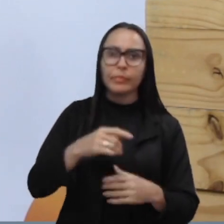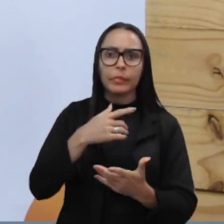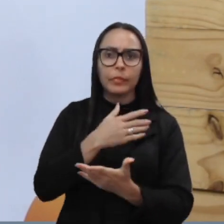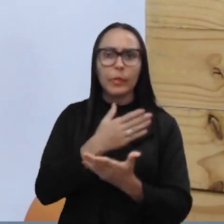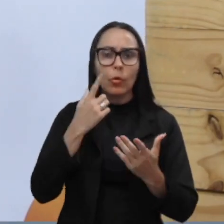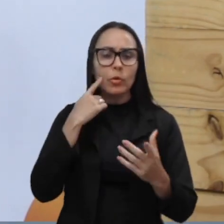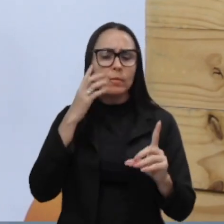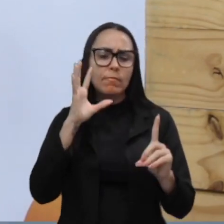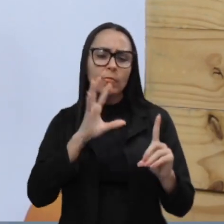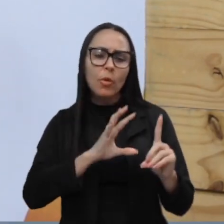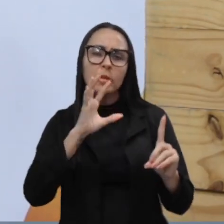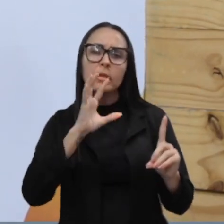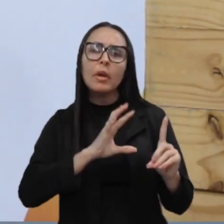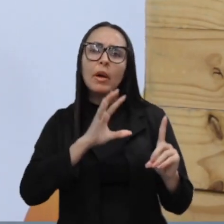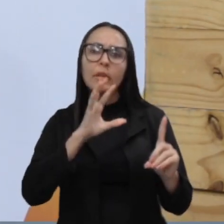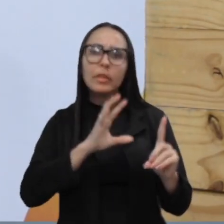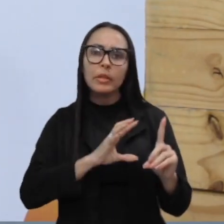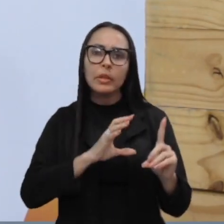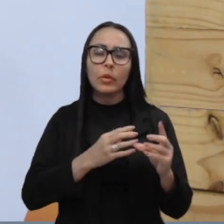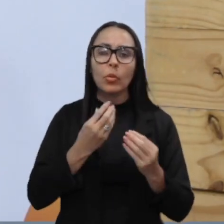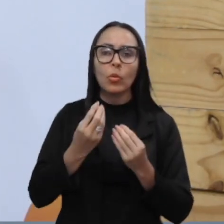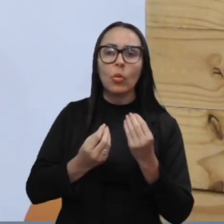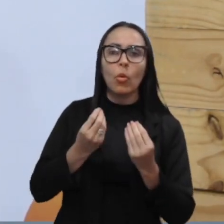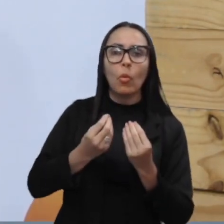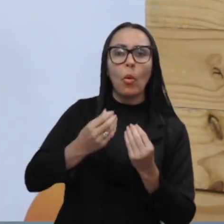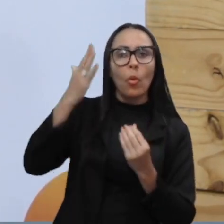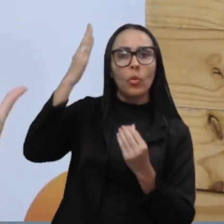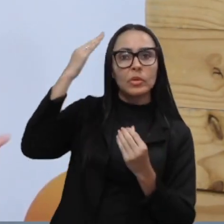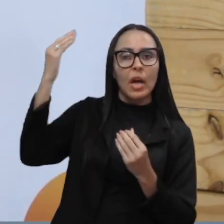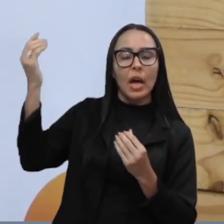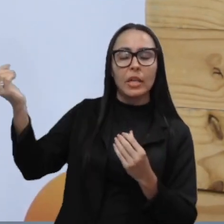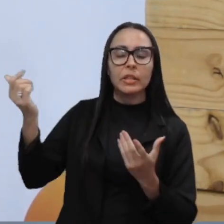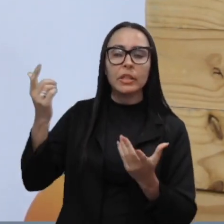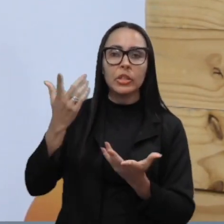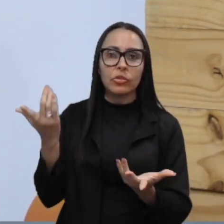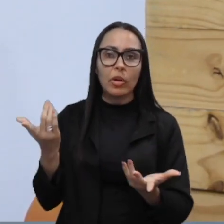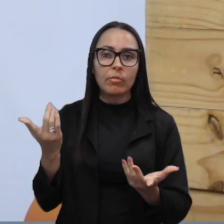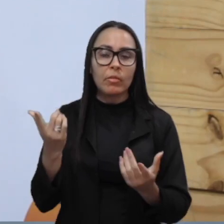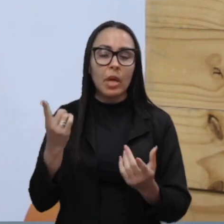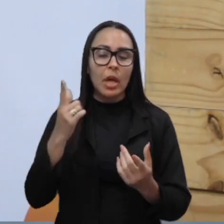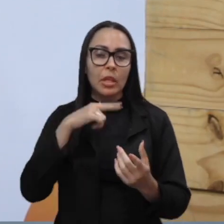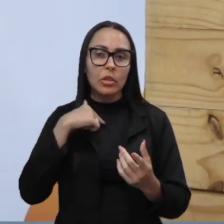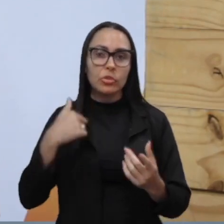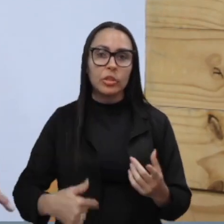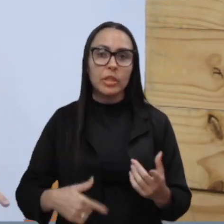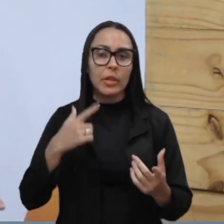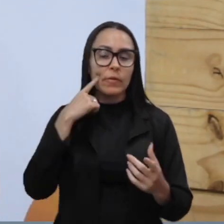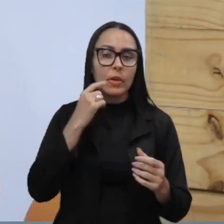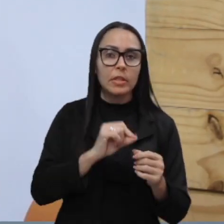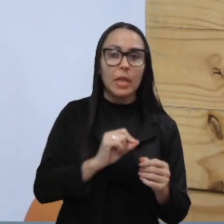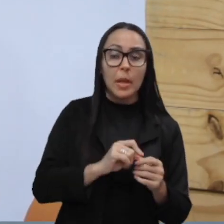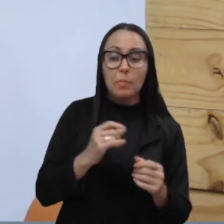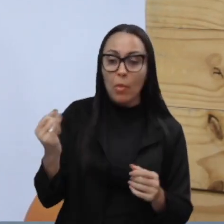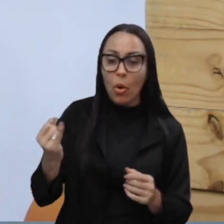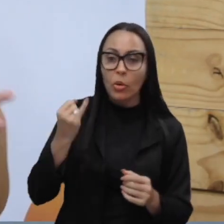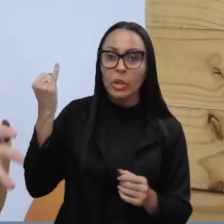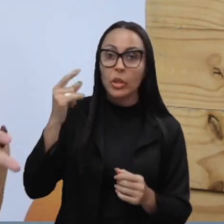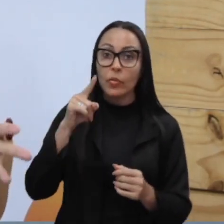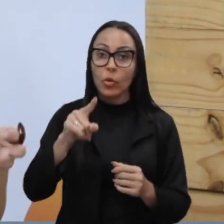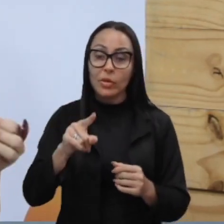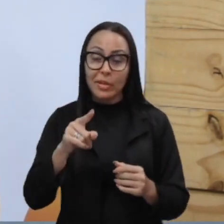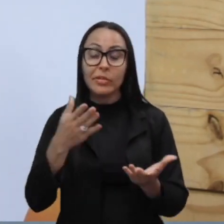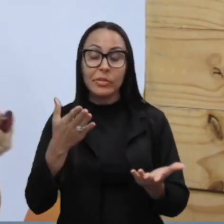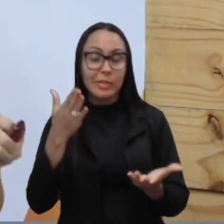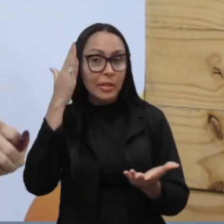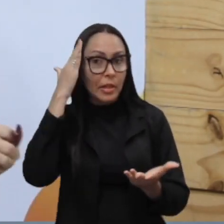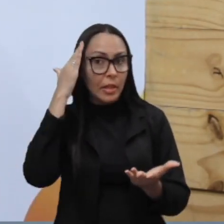fossem influenciados pela forma como os artistas japoneses produziam. É importante também vocês saberem que nessa época,